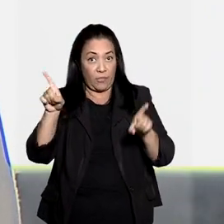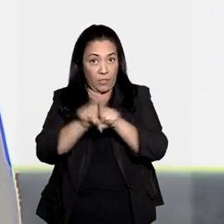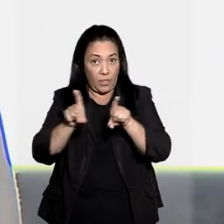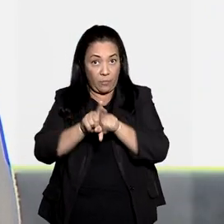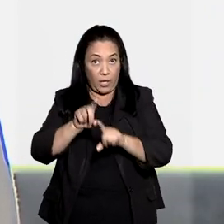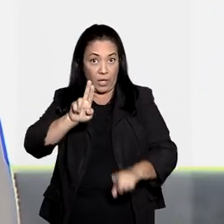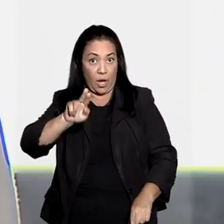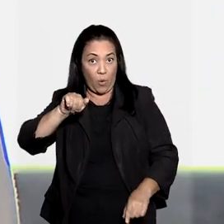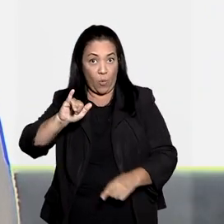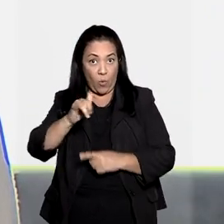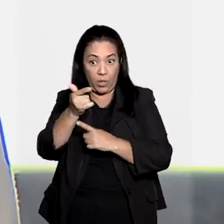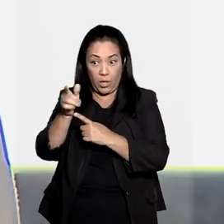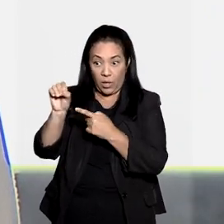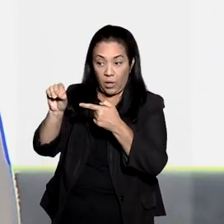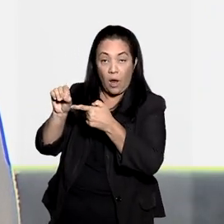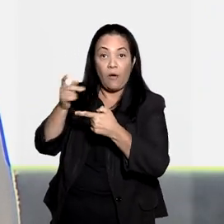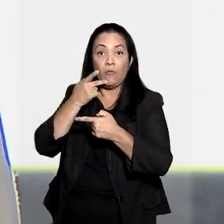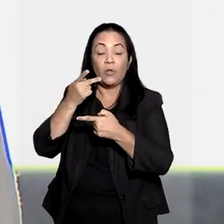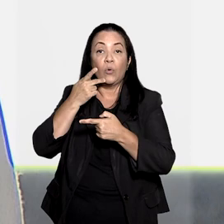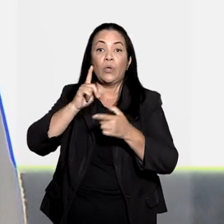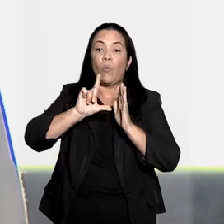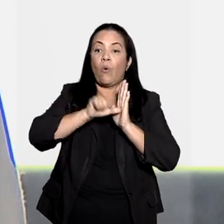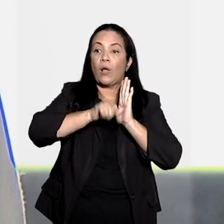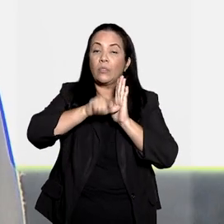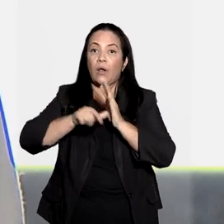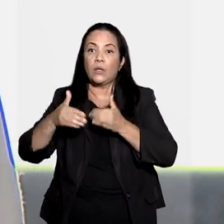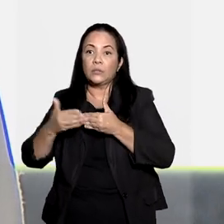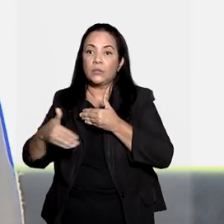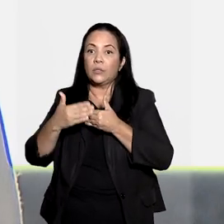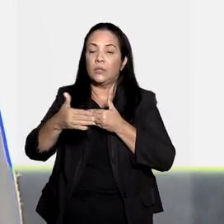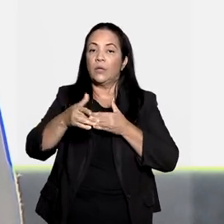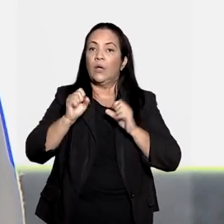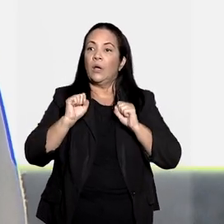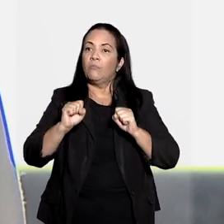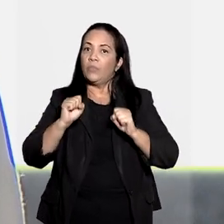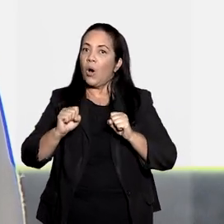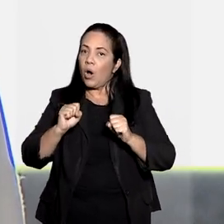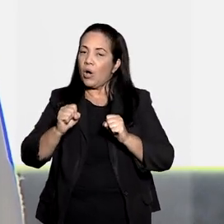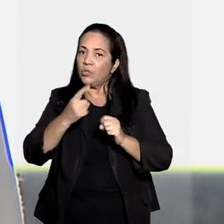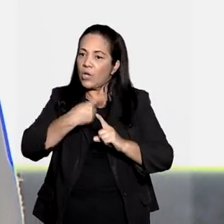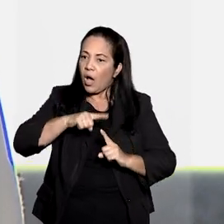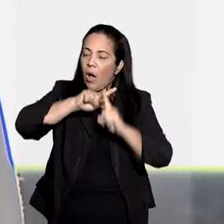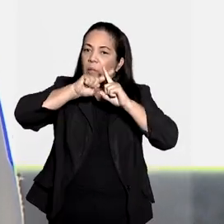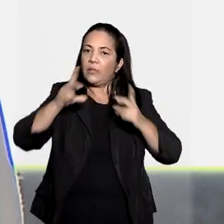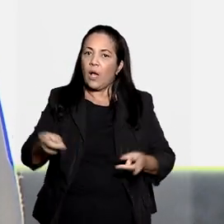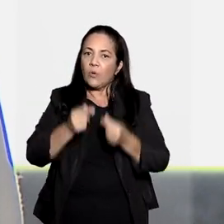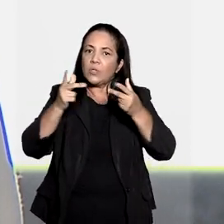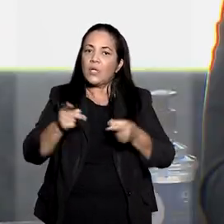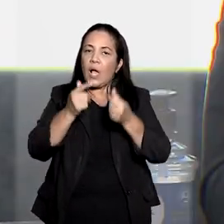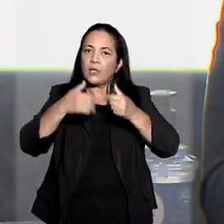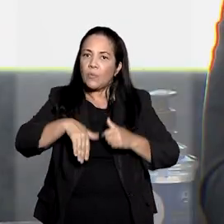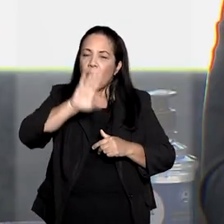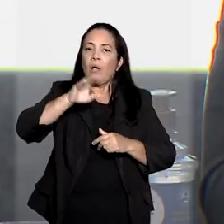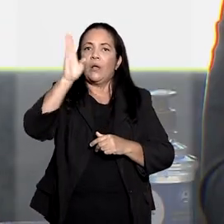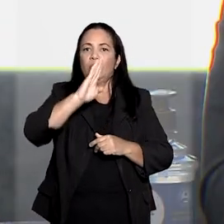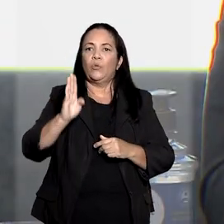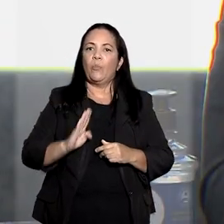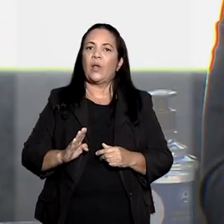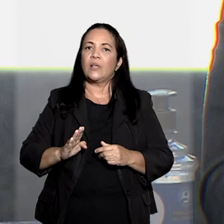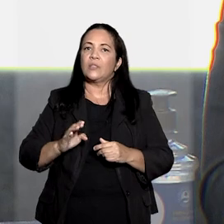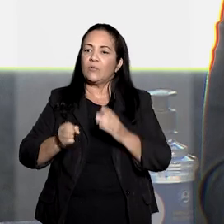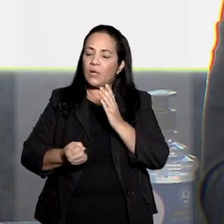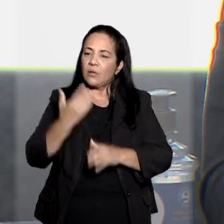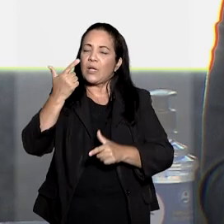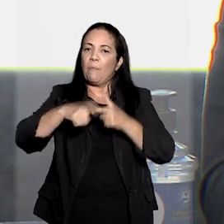conforme destacado pela união o atraso no procedimento pode gerar altos custos para o Brasil e causar